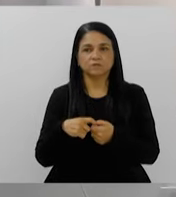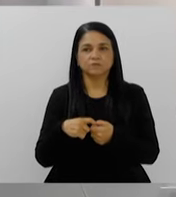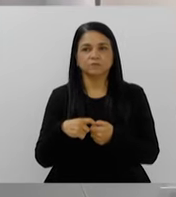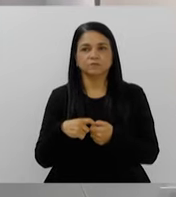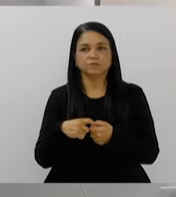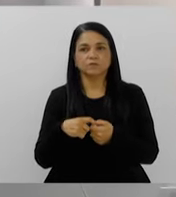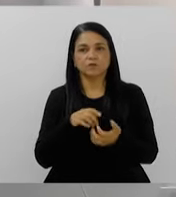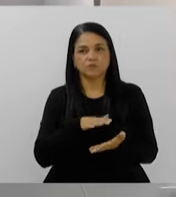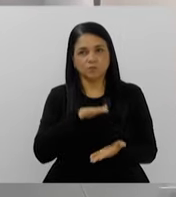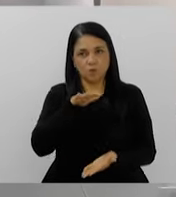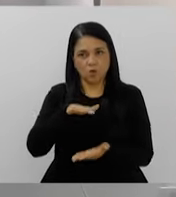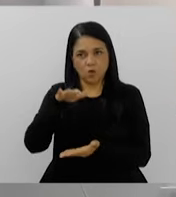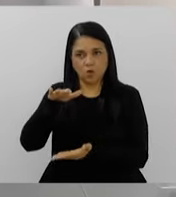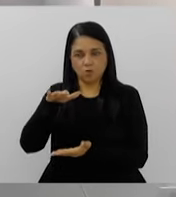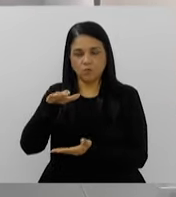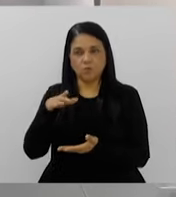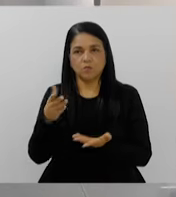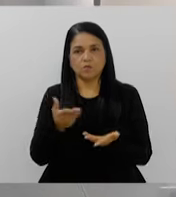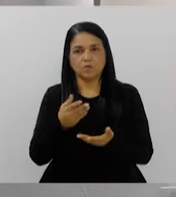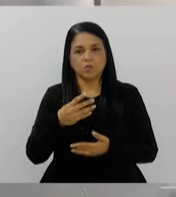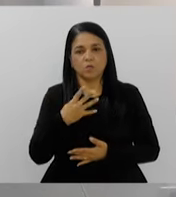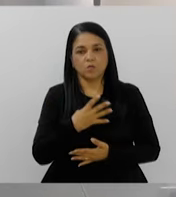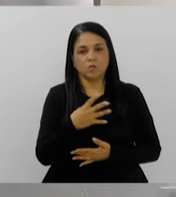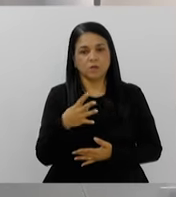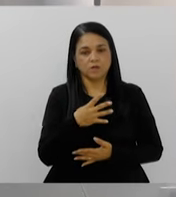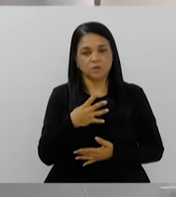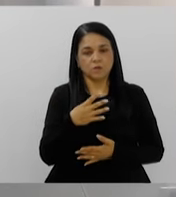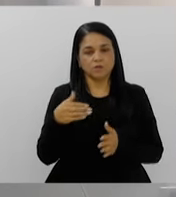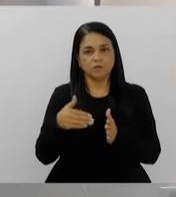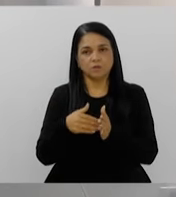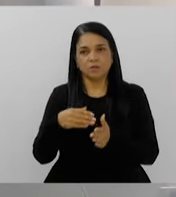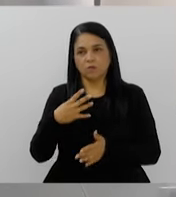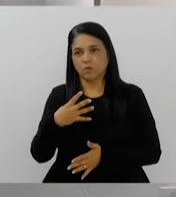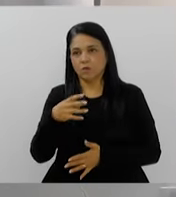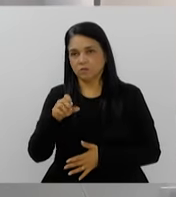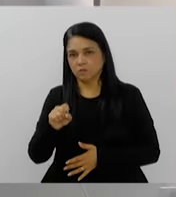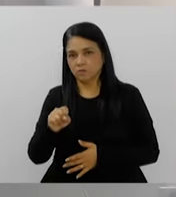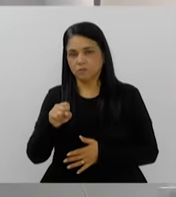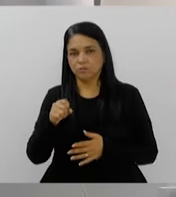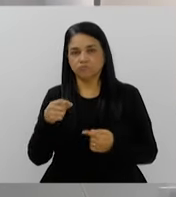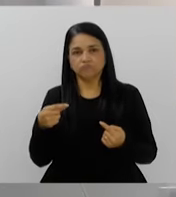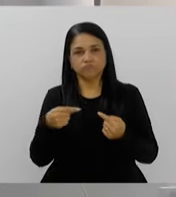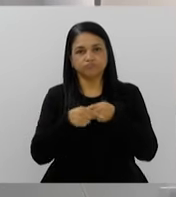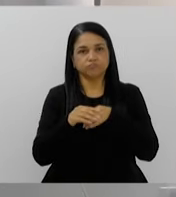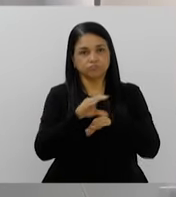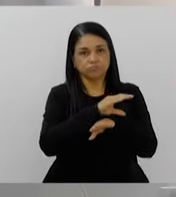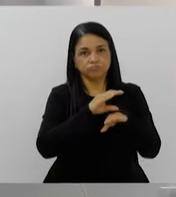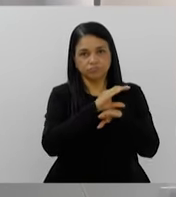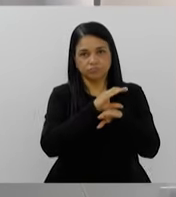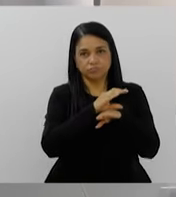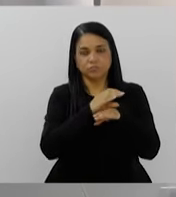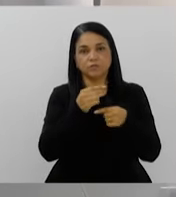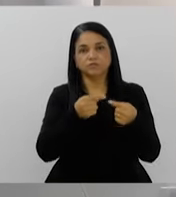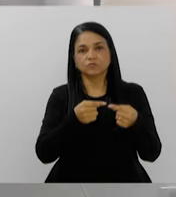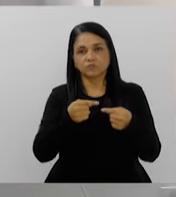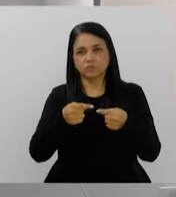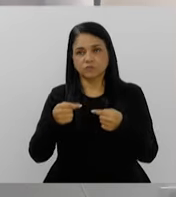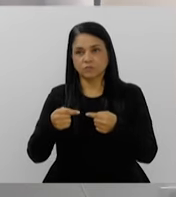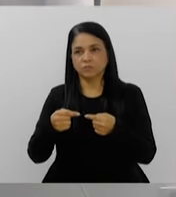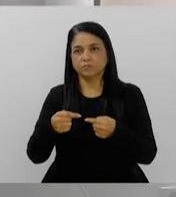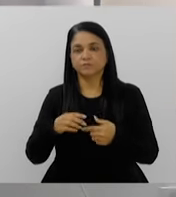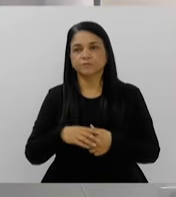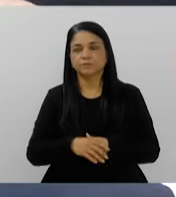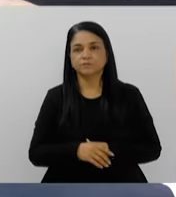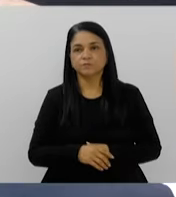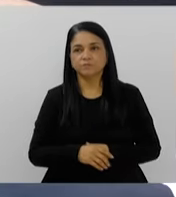os blocos. Então, o que passa agora do 44 ao 48, os blocos da inconstitucionalidade. Em discussão. Veja, Vossa